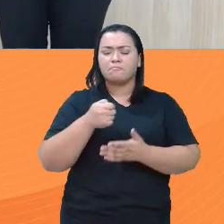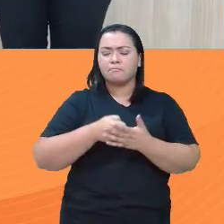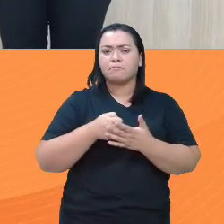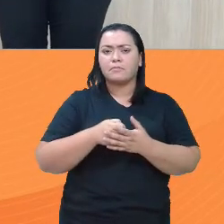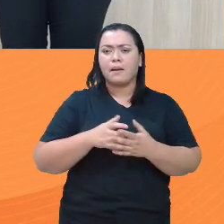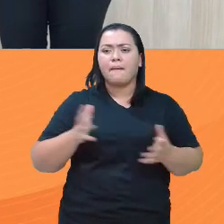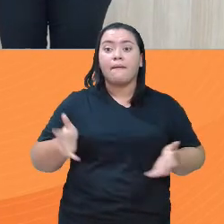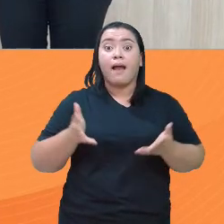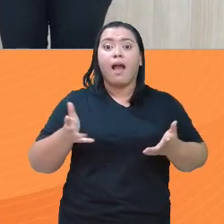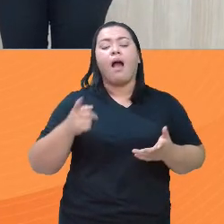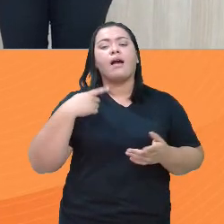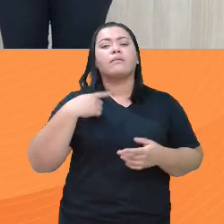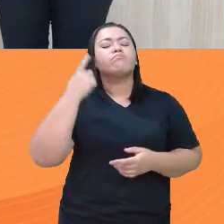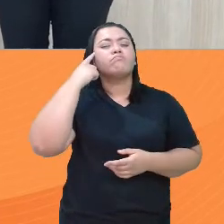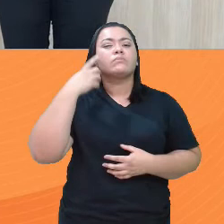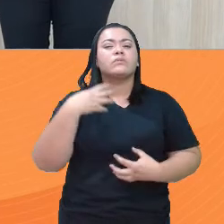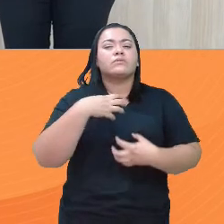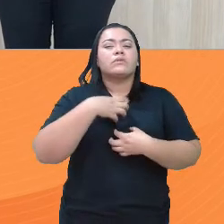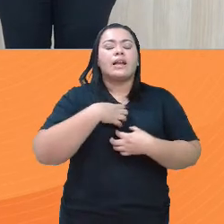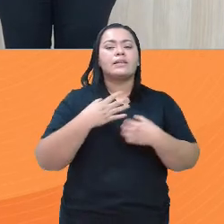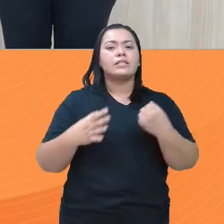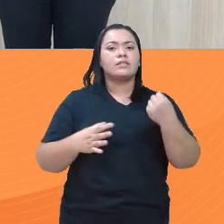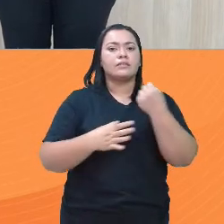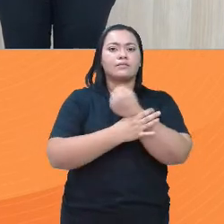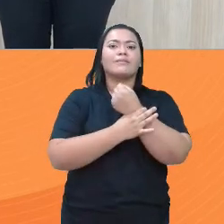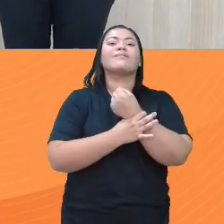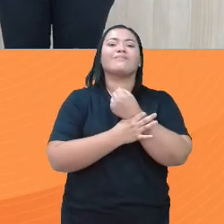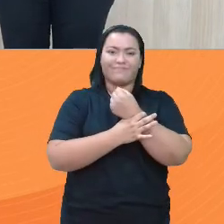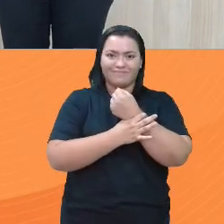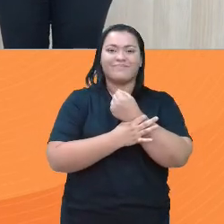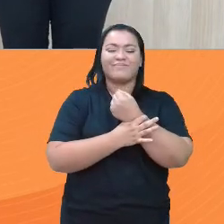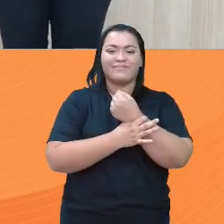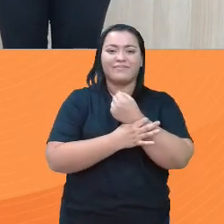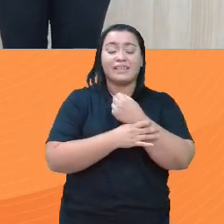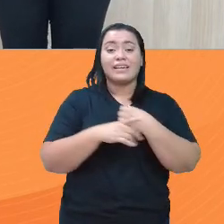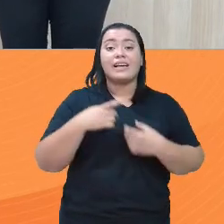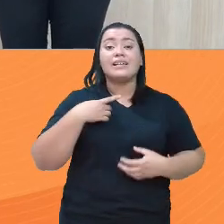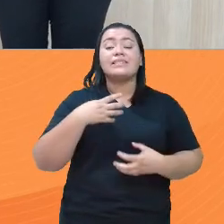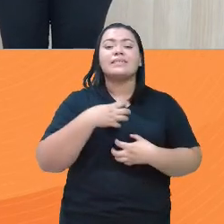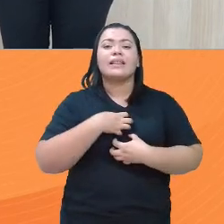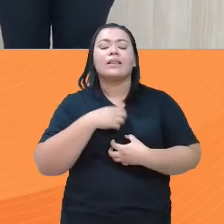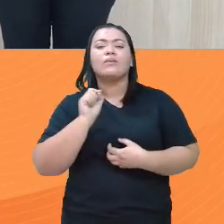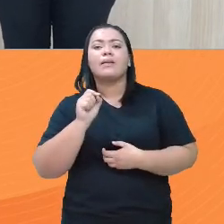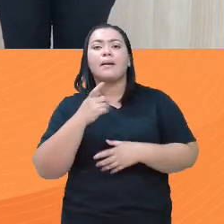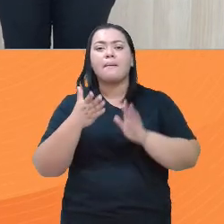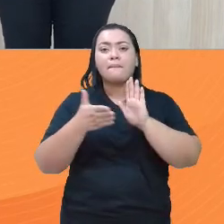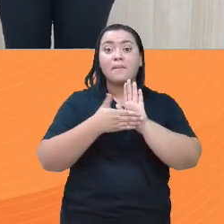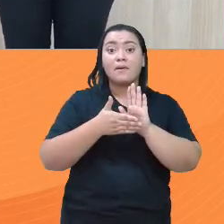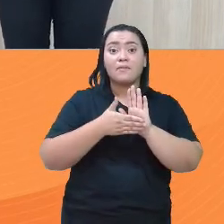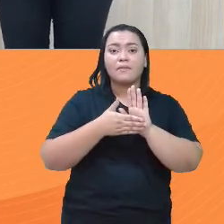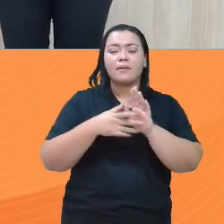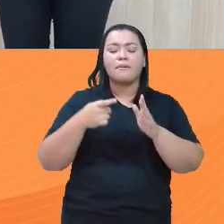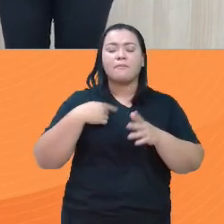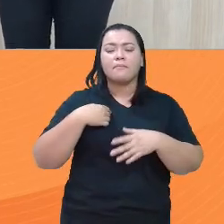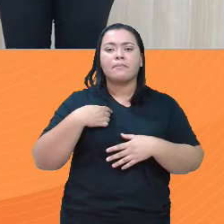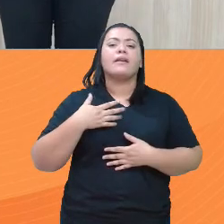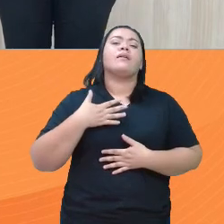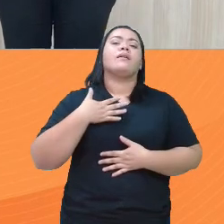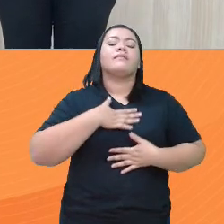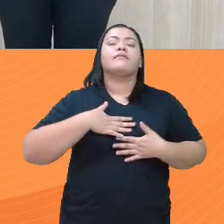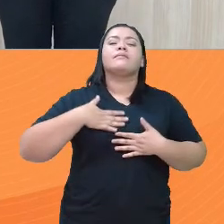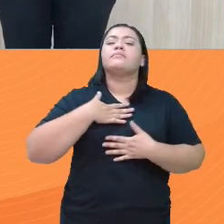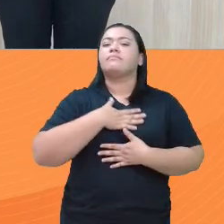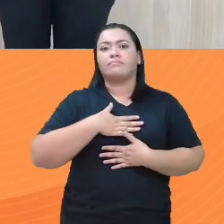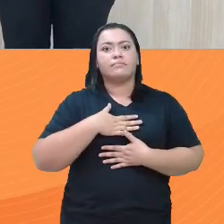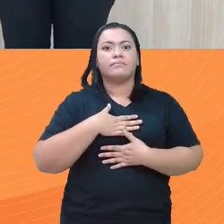confiante, ele vai se sentir seguro, ele vai sentir que aquilo que está sendo proposto vai dar prazer, né? Vai